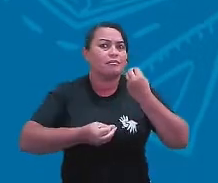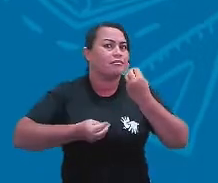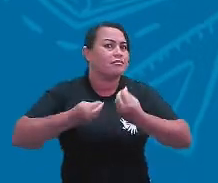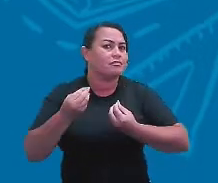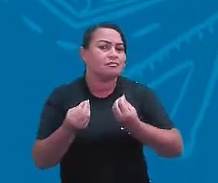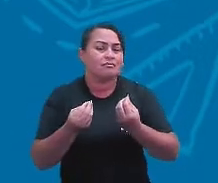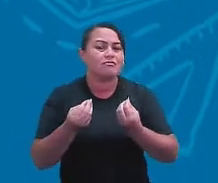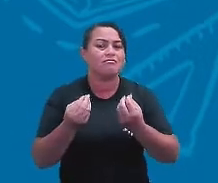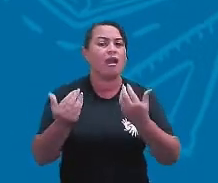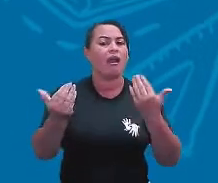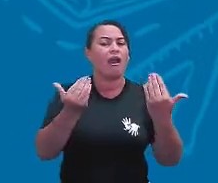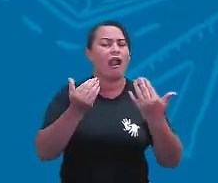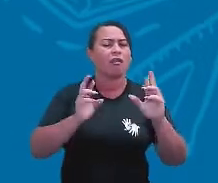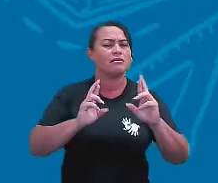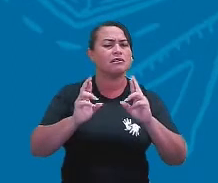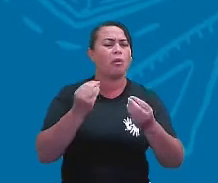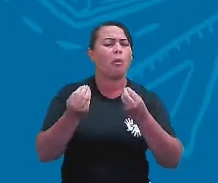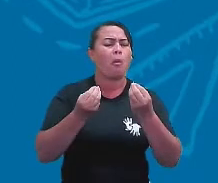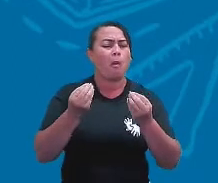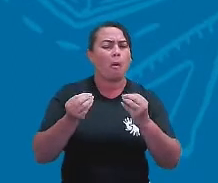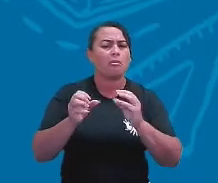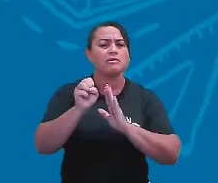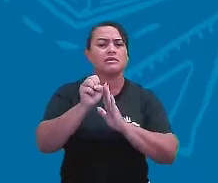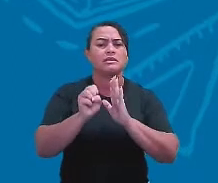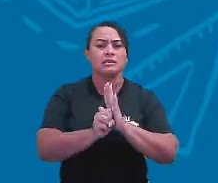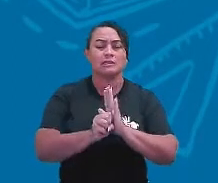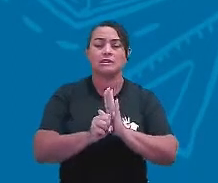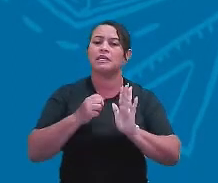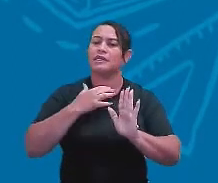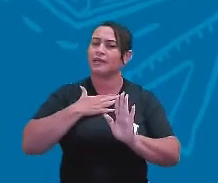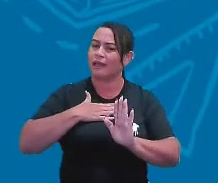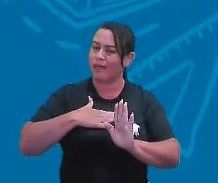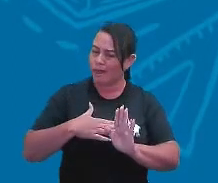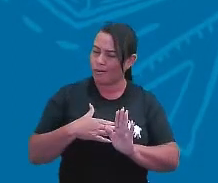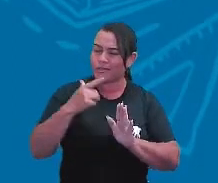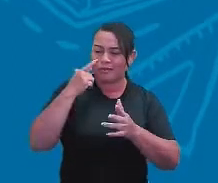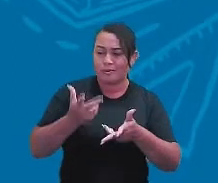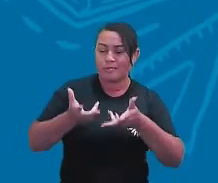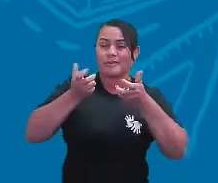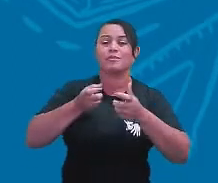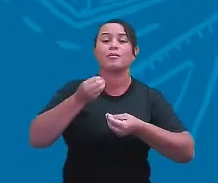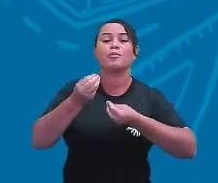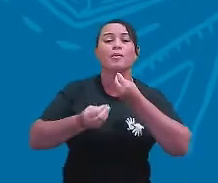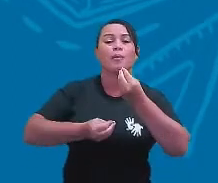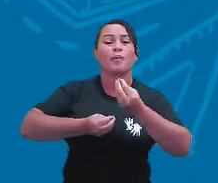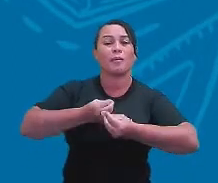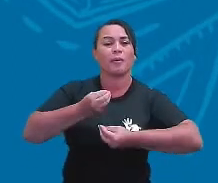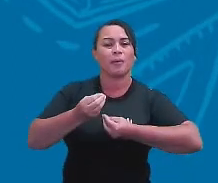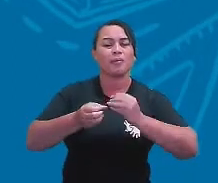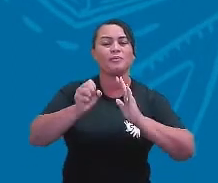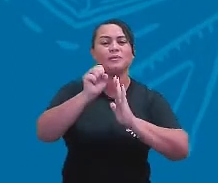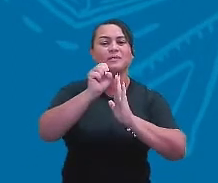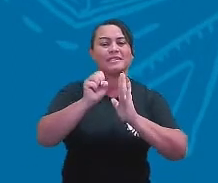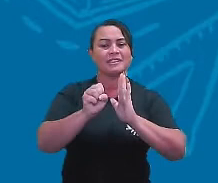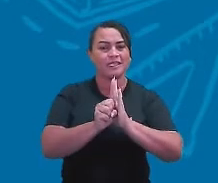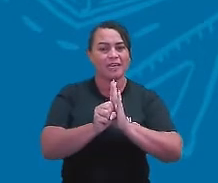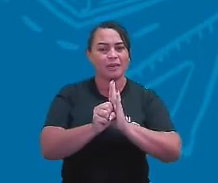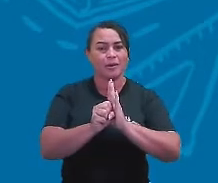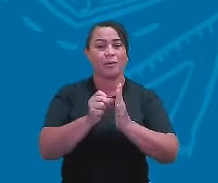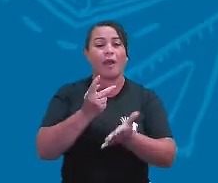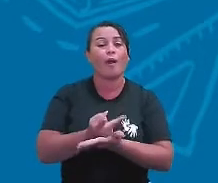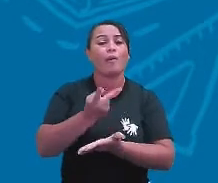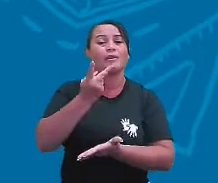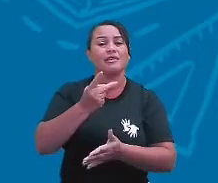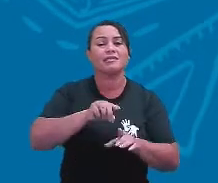é a relação aí de século, mas a gente vai identificar aqui para que a gente possa perceber em que século